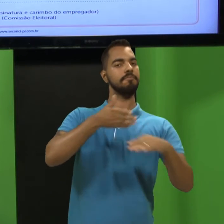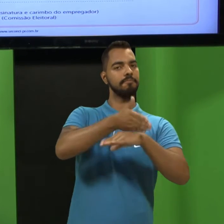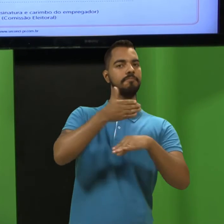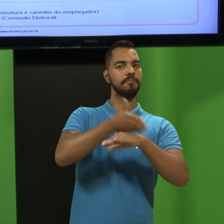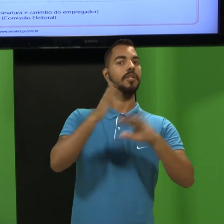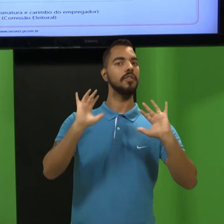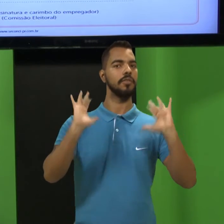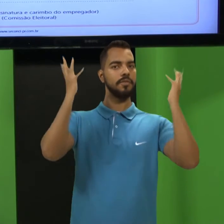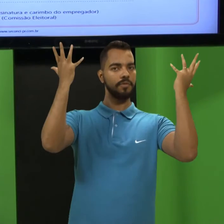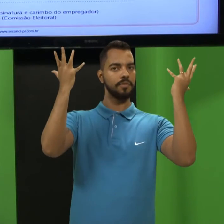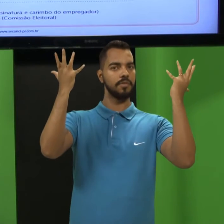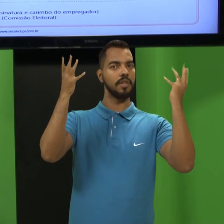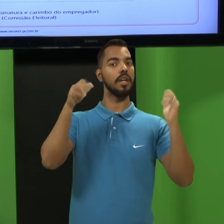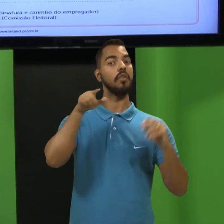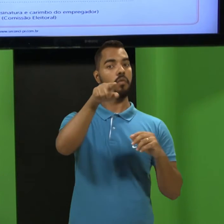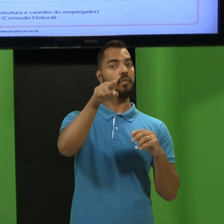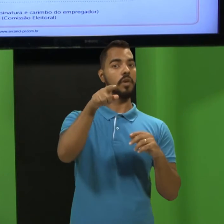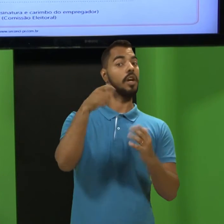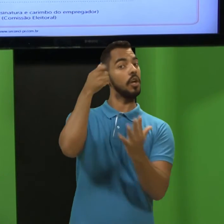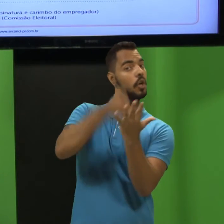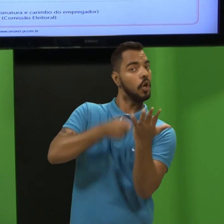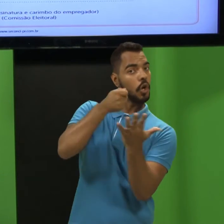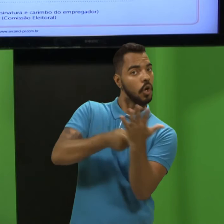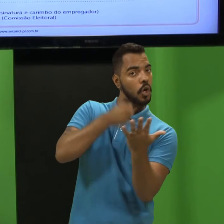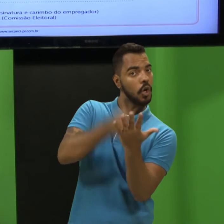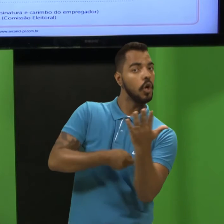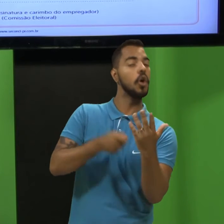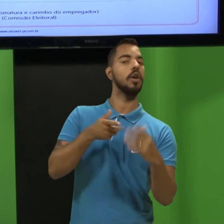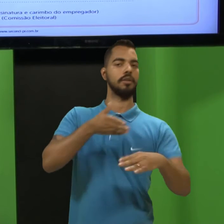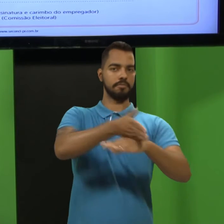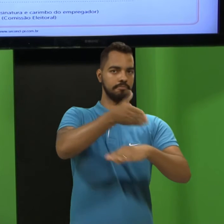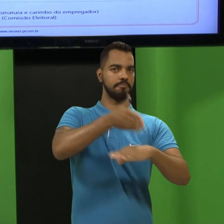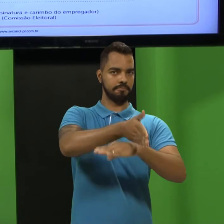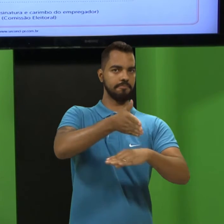confere maior comprometimento do convidado em comparecer.